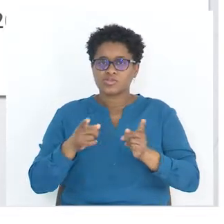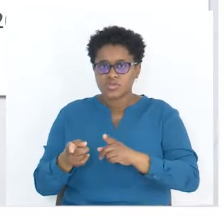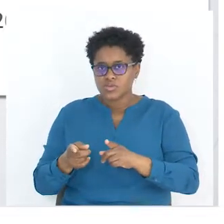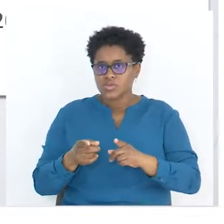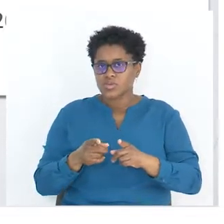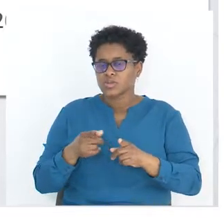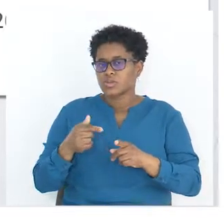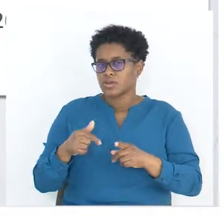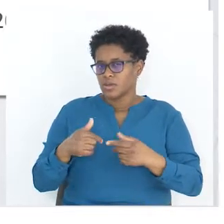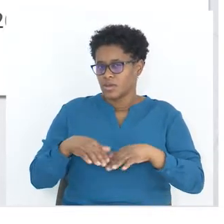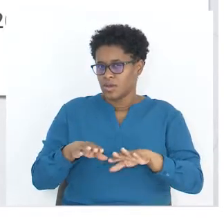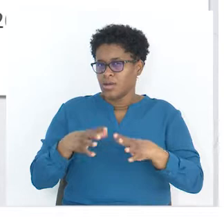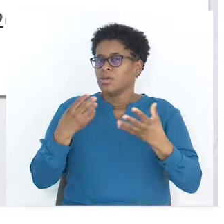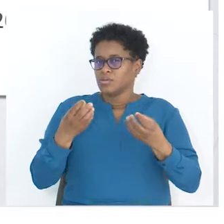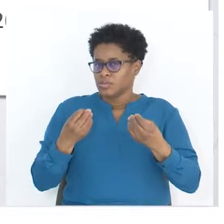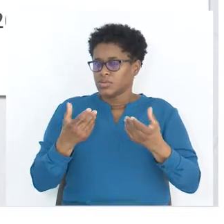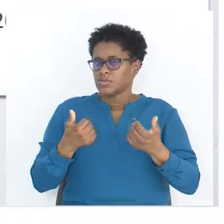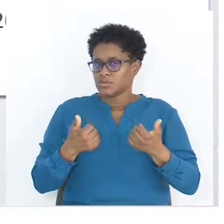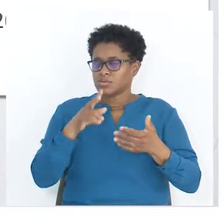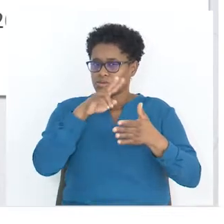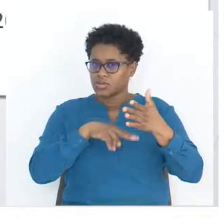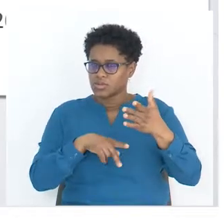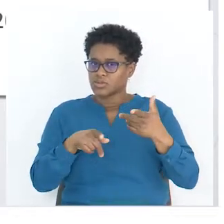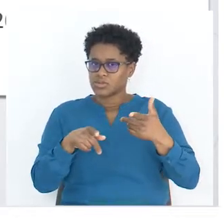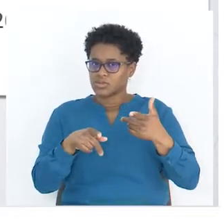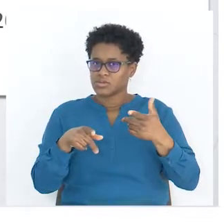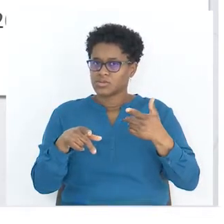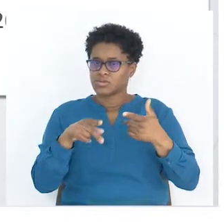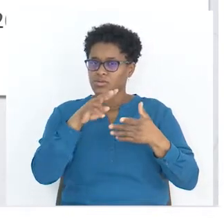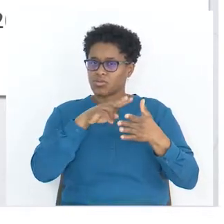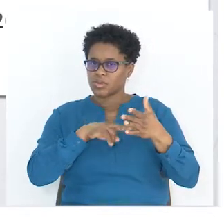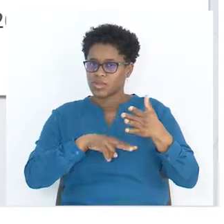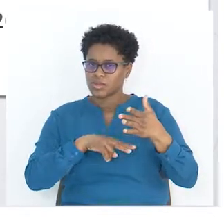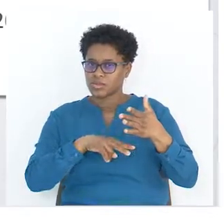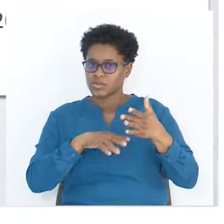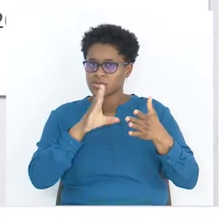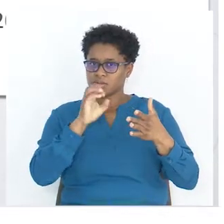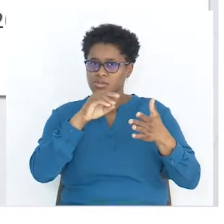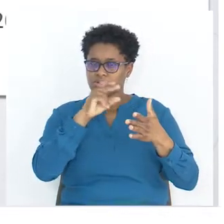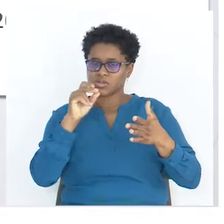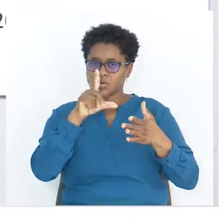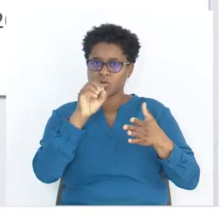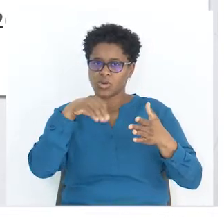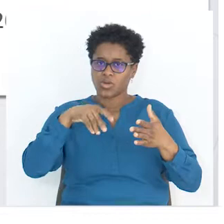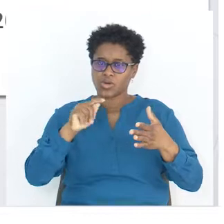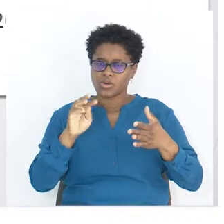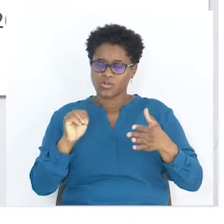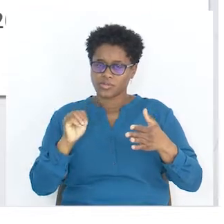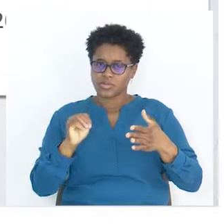invisíveis, mas os seus efeitos são demasiado notórios. Tens aí o texto de João Lopes Marques,